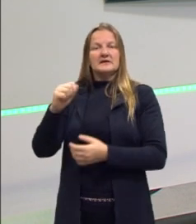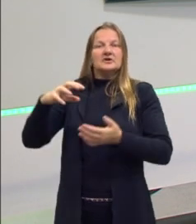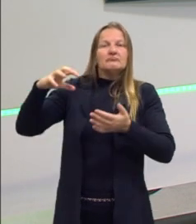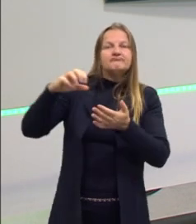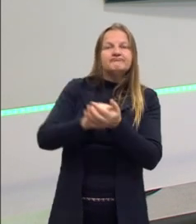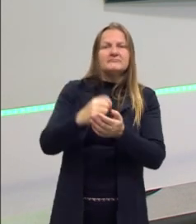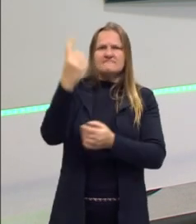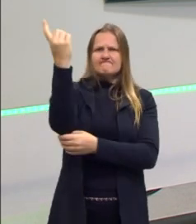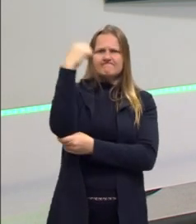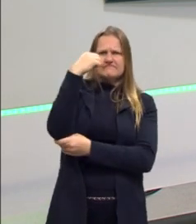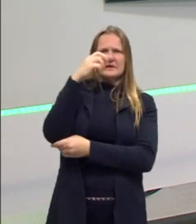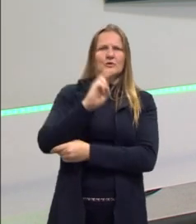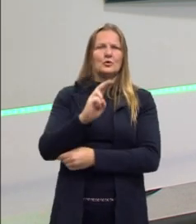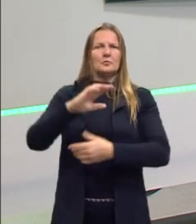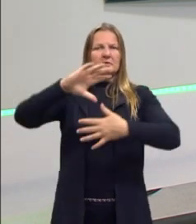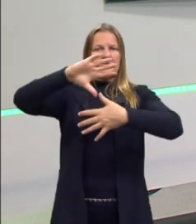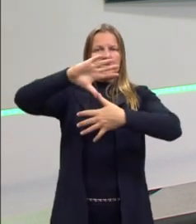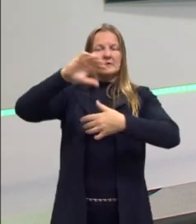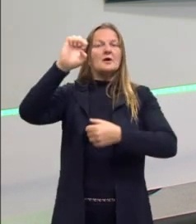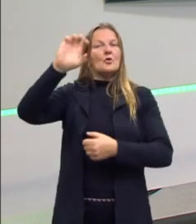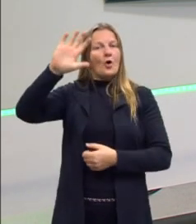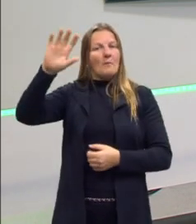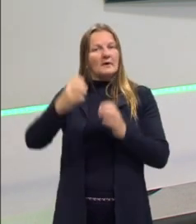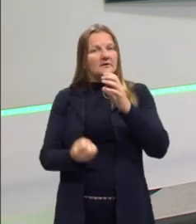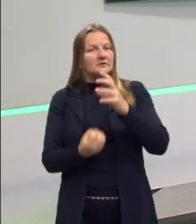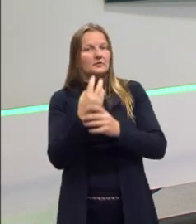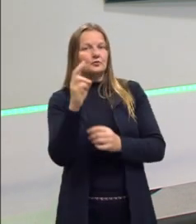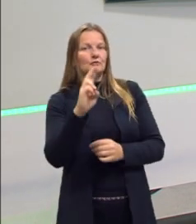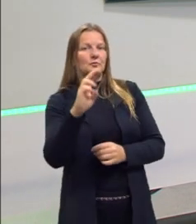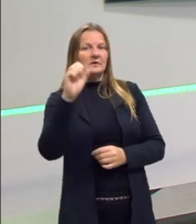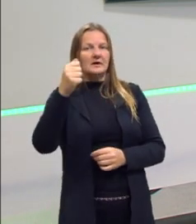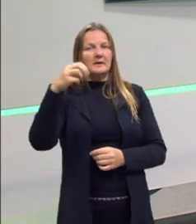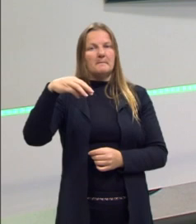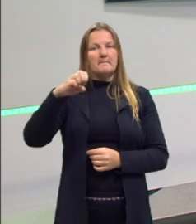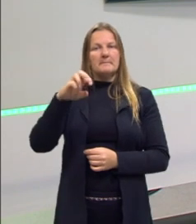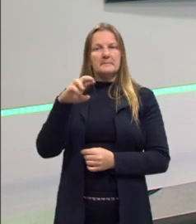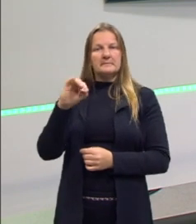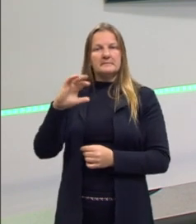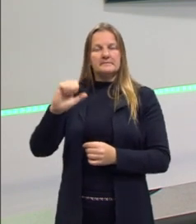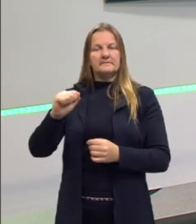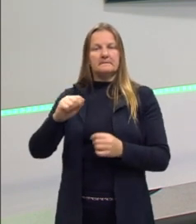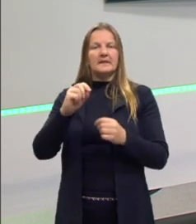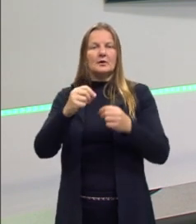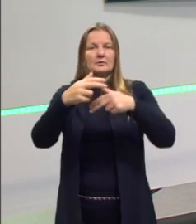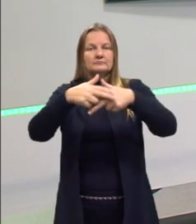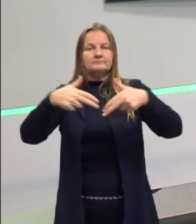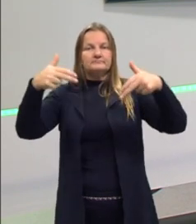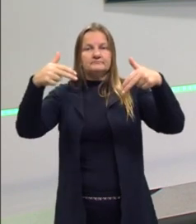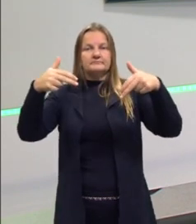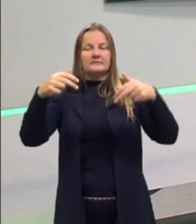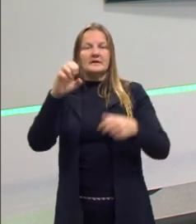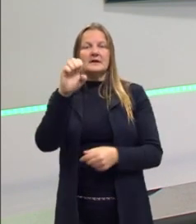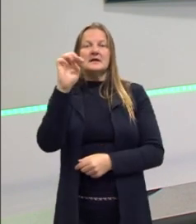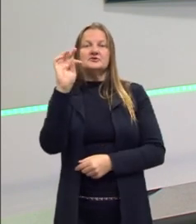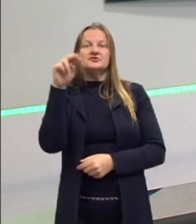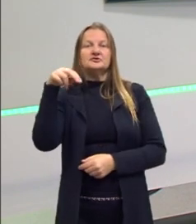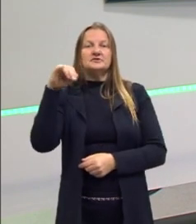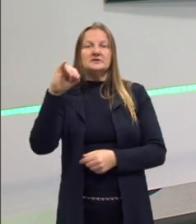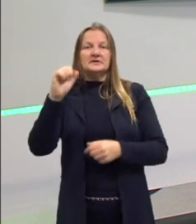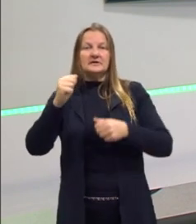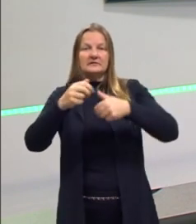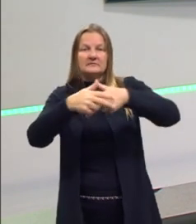uma imposição europeia e o que que difere nesses conceitos de raça e etnia etnia